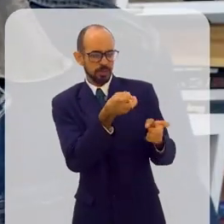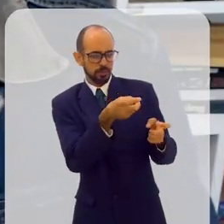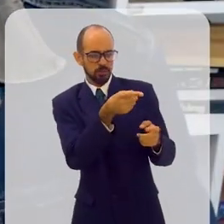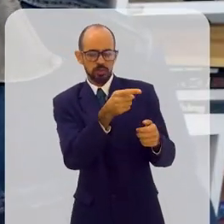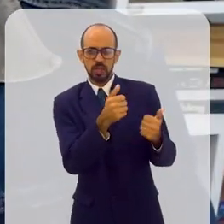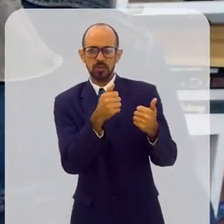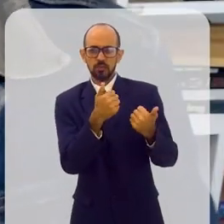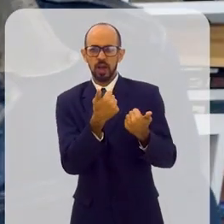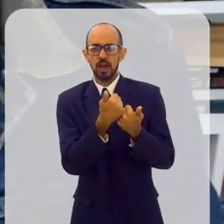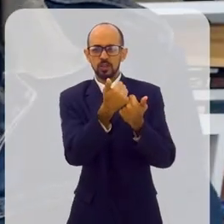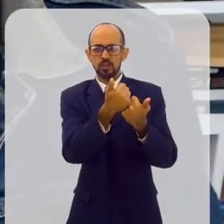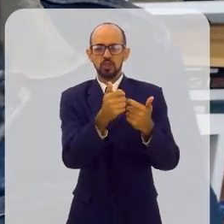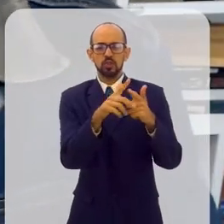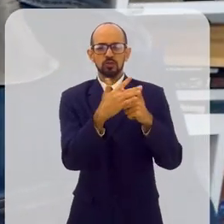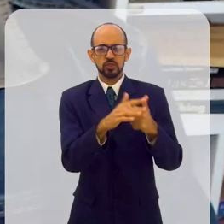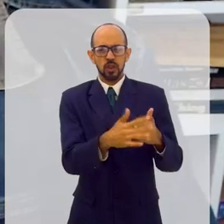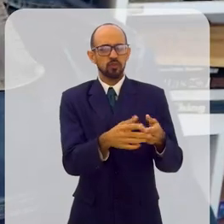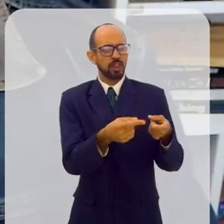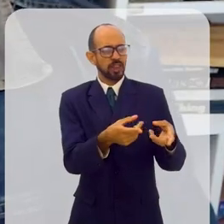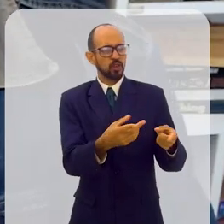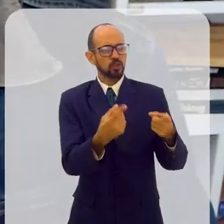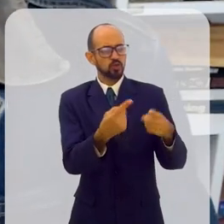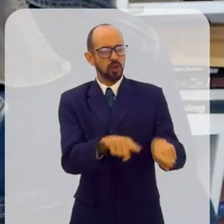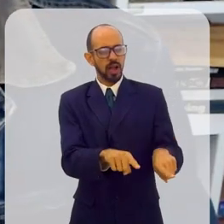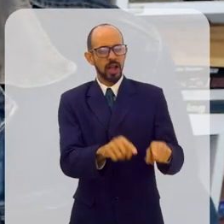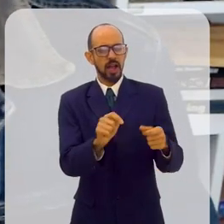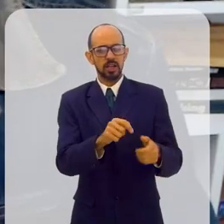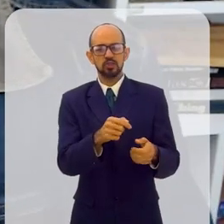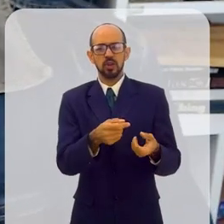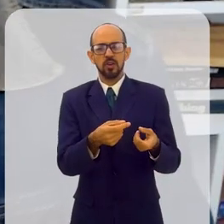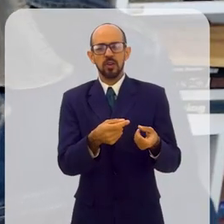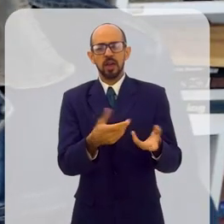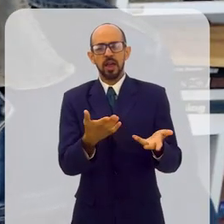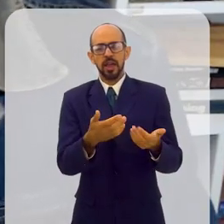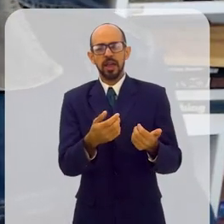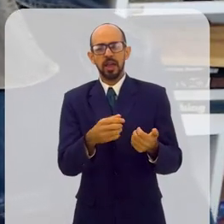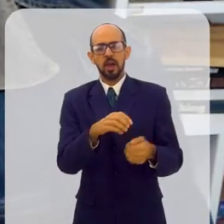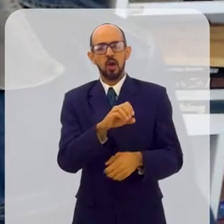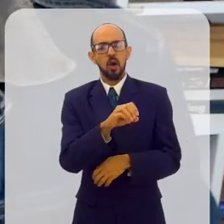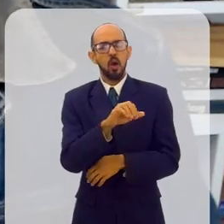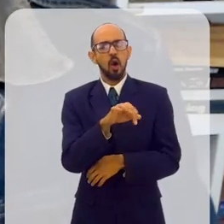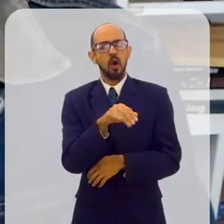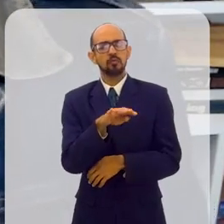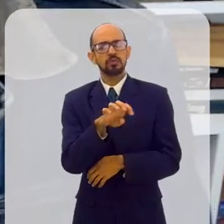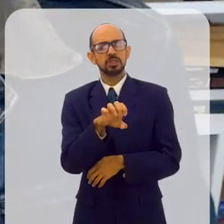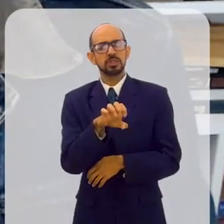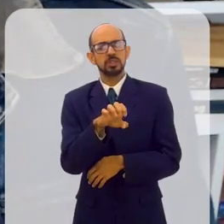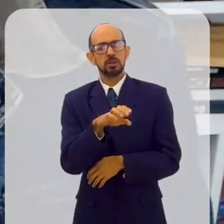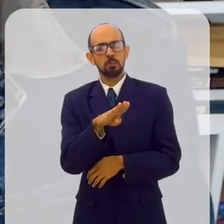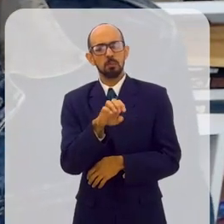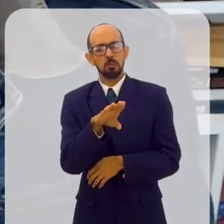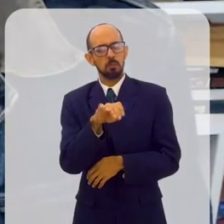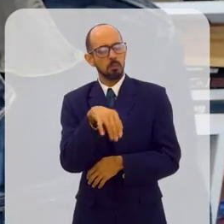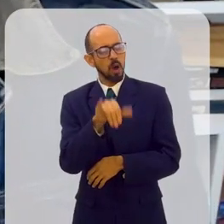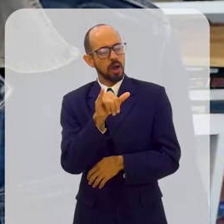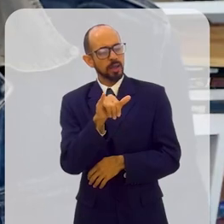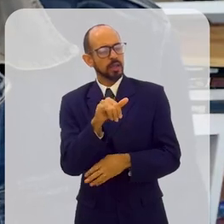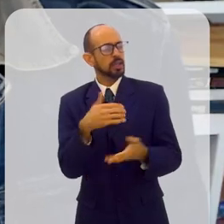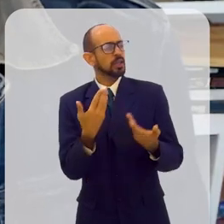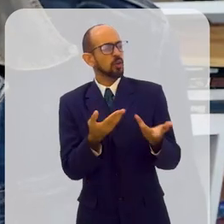Você foi ajudante de piscina, vendedor de churrasquinho, garrafeiro, office boy, né? E como é